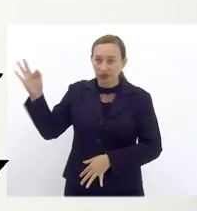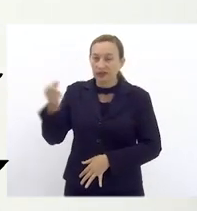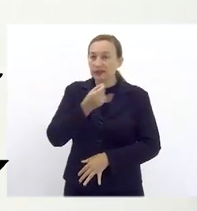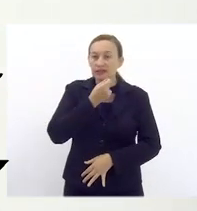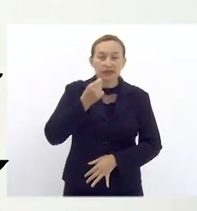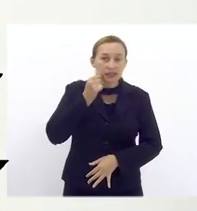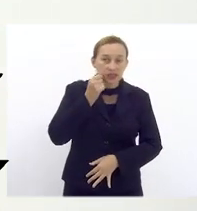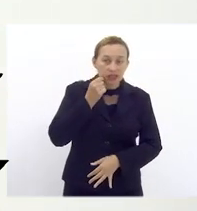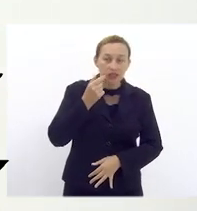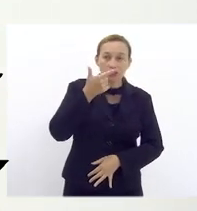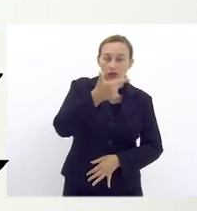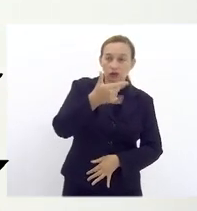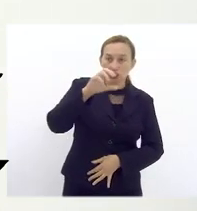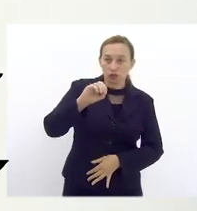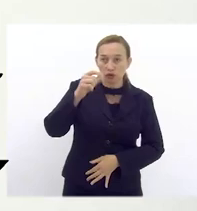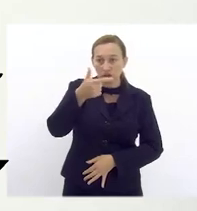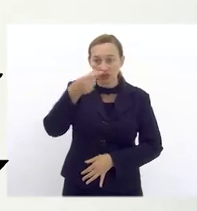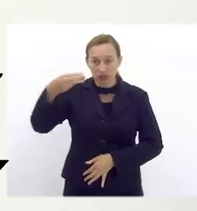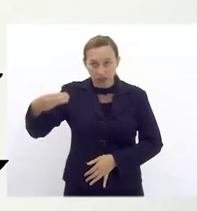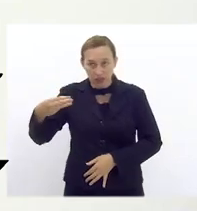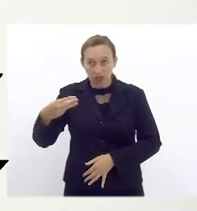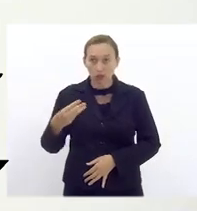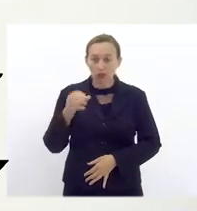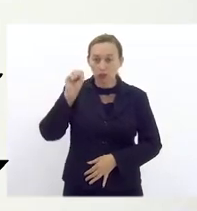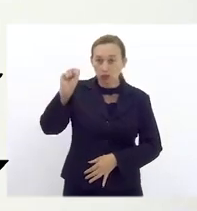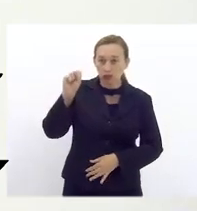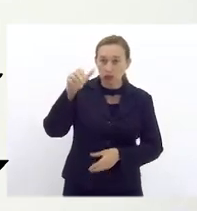de 2003 por 8 votos a 3